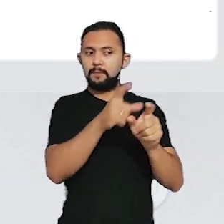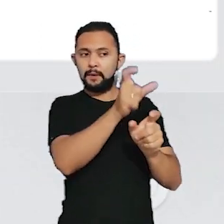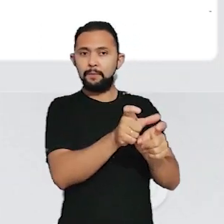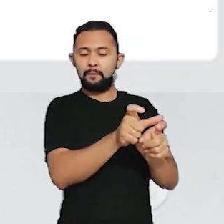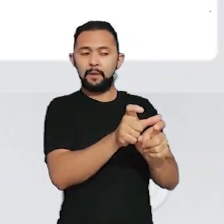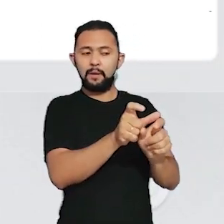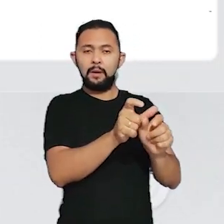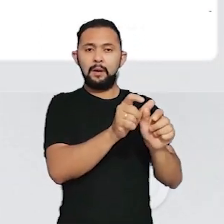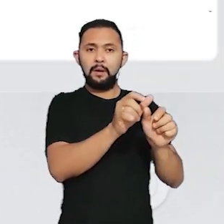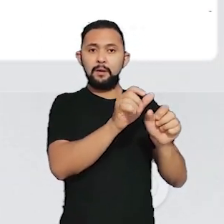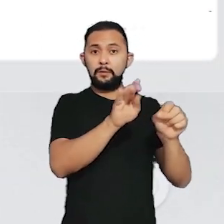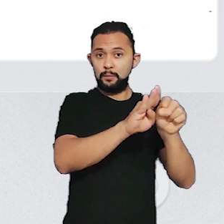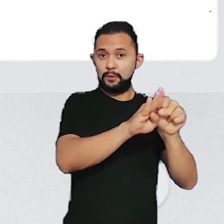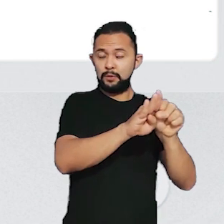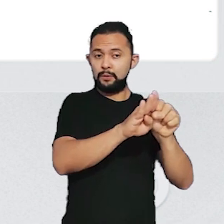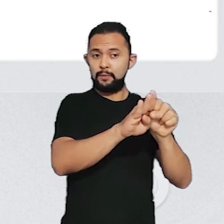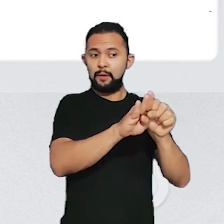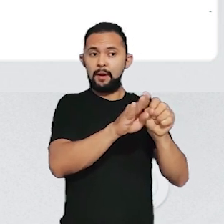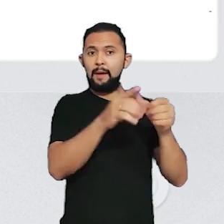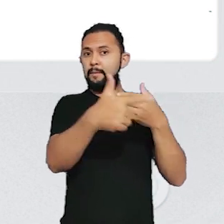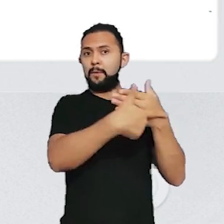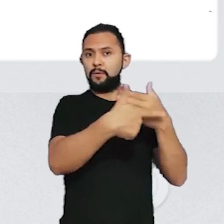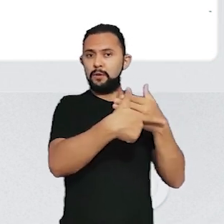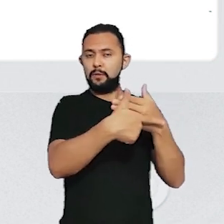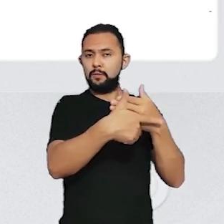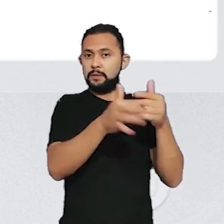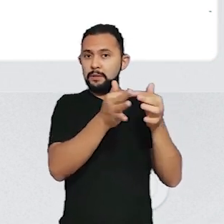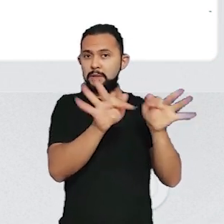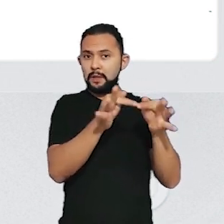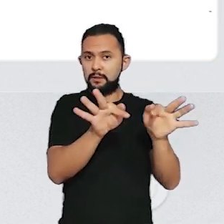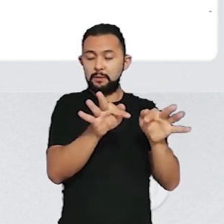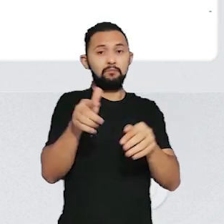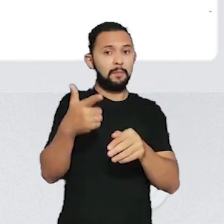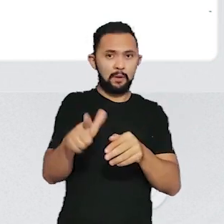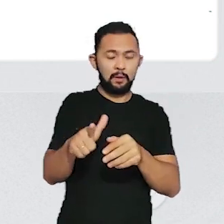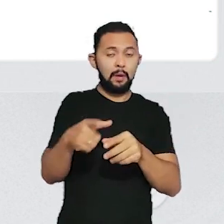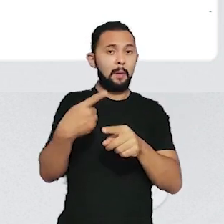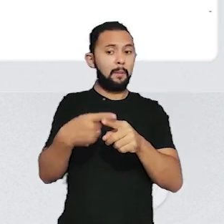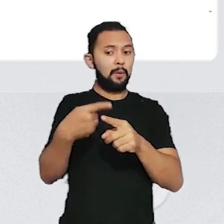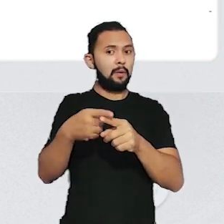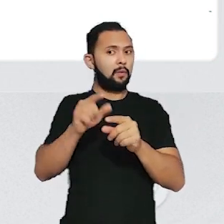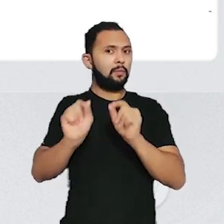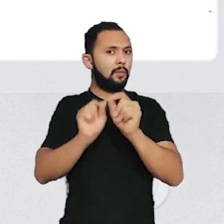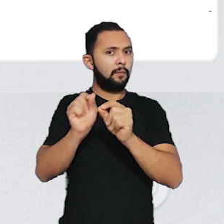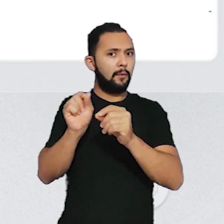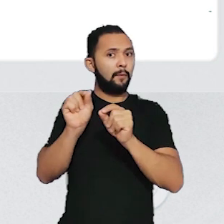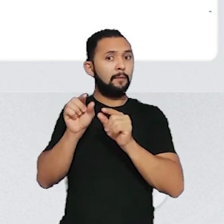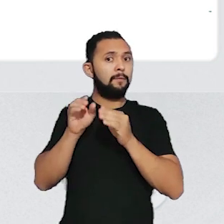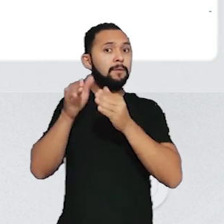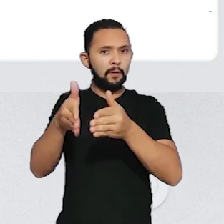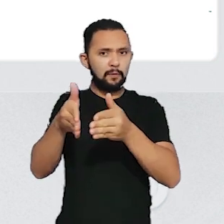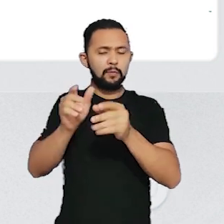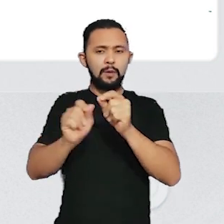vão desempenhar funções sintáticas. As orações adjetivas, elas estão relacionadas mais ao campo semântico, ou seja,